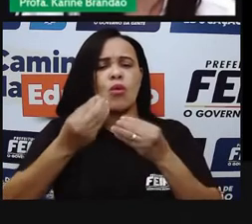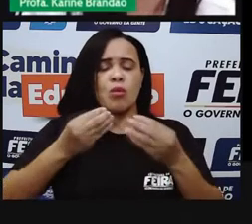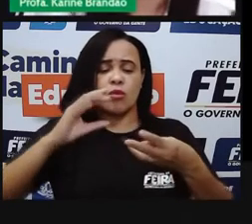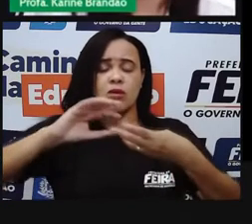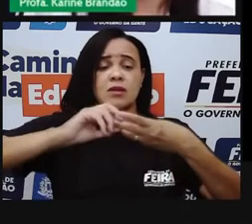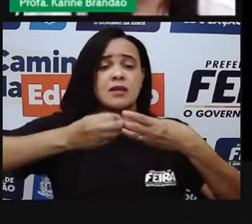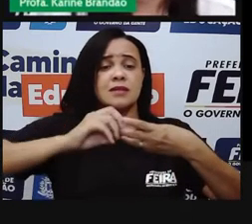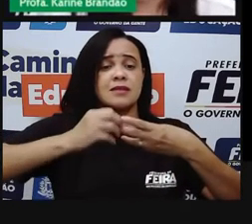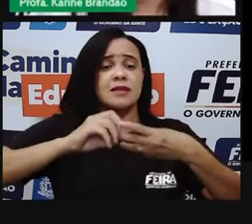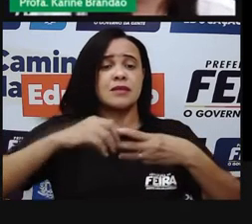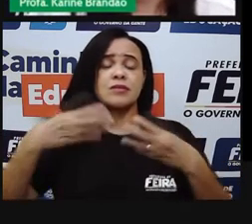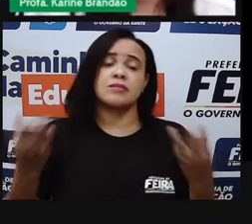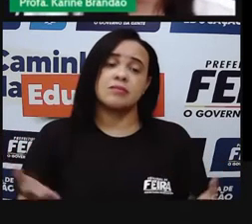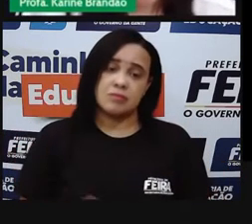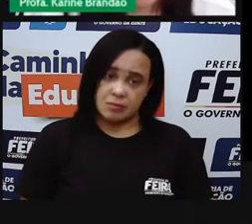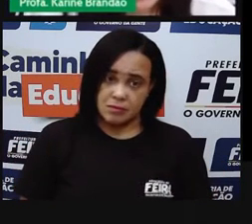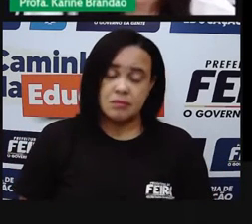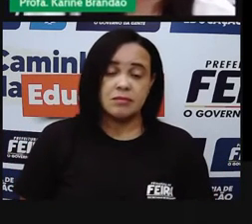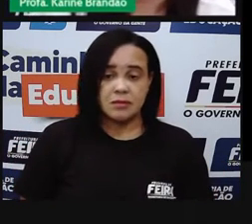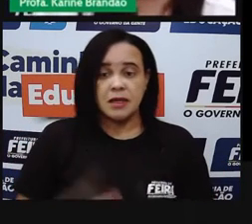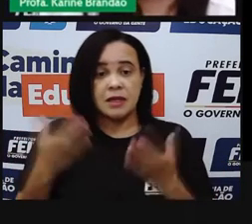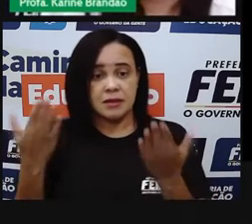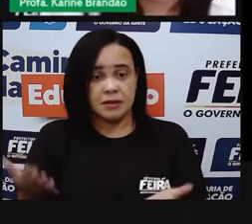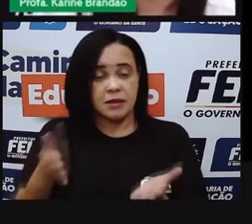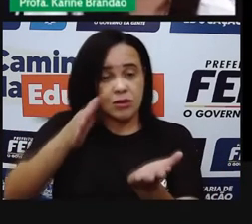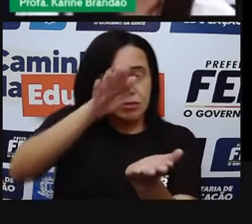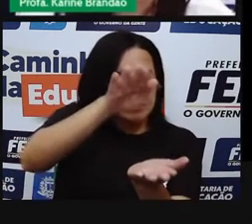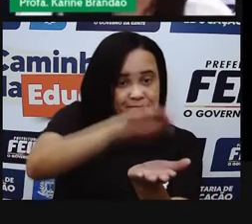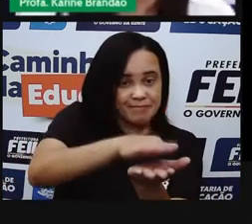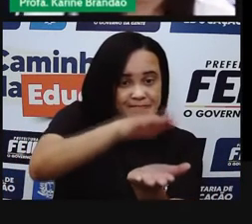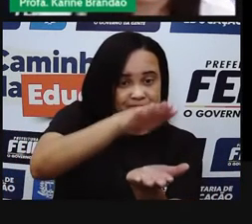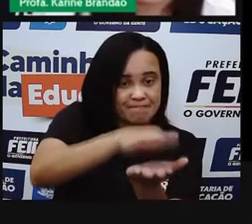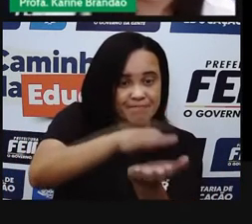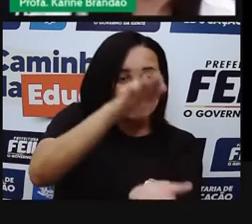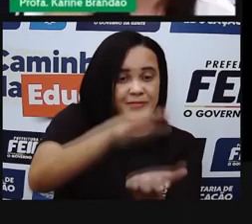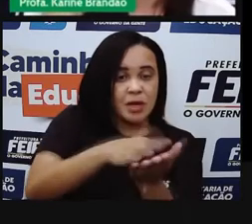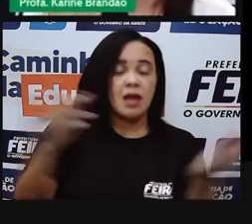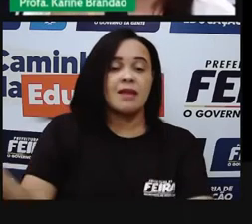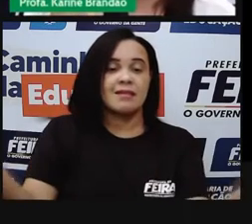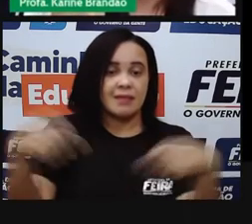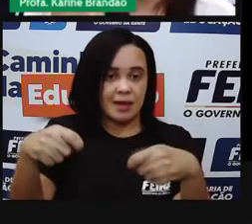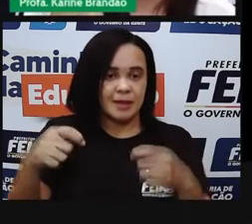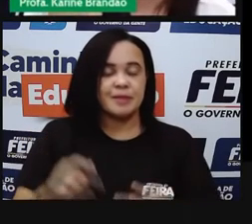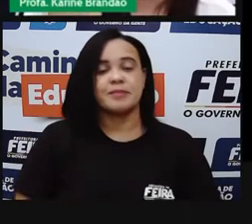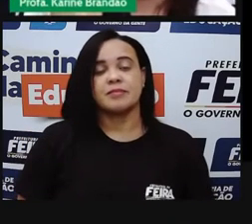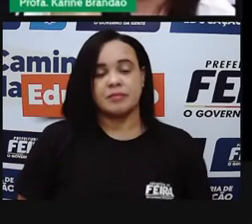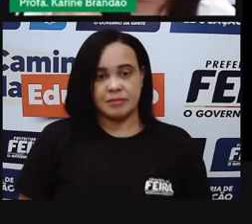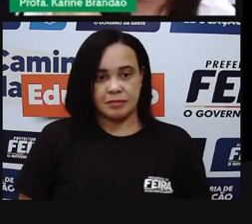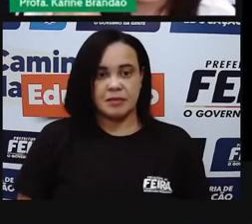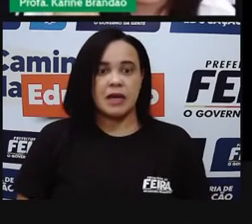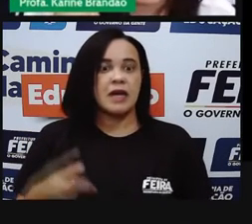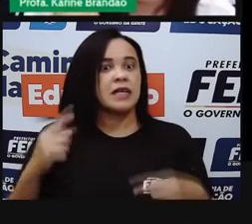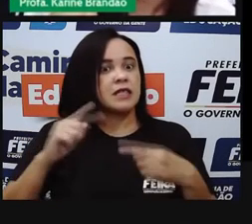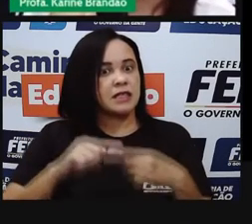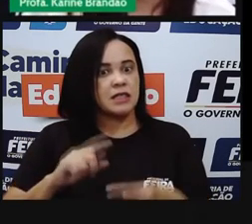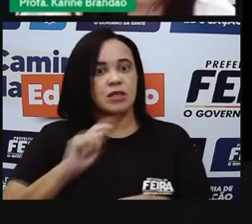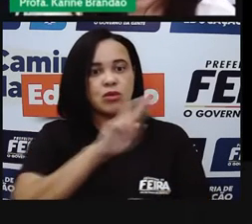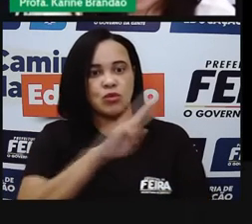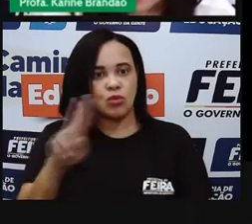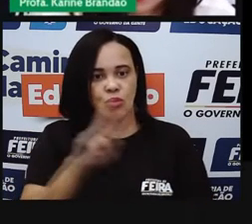célula. Então, nesse formato condensado de cromossomo. Ok? Tranquilo até